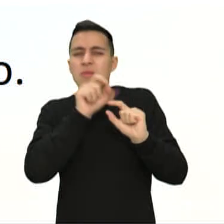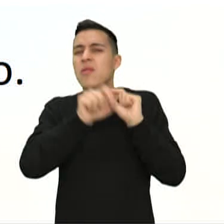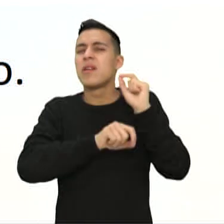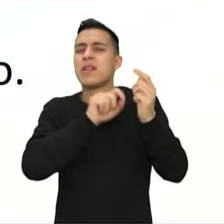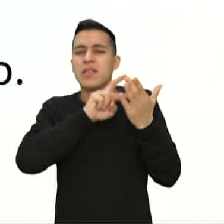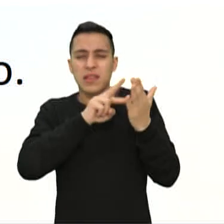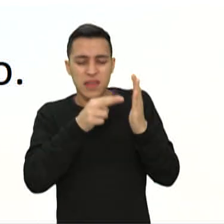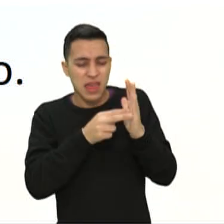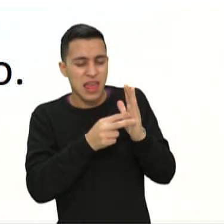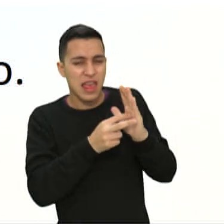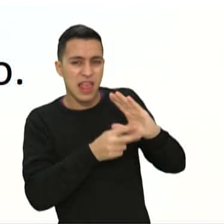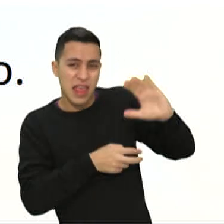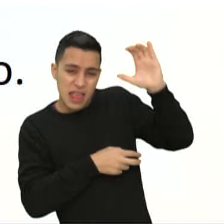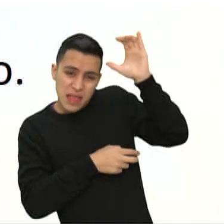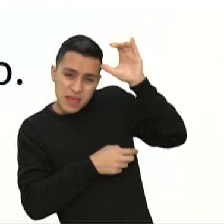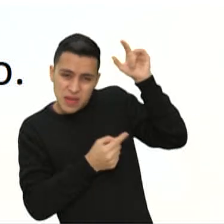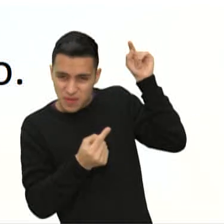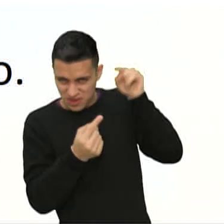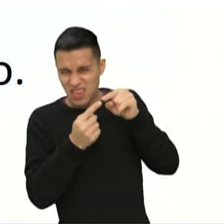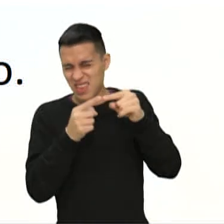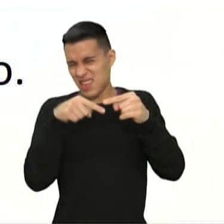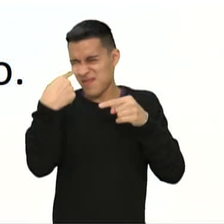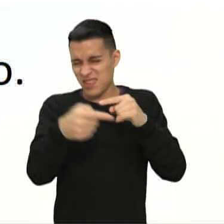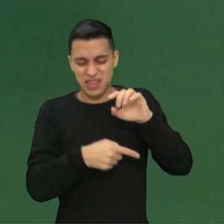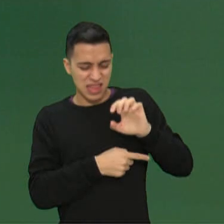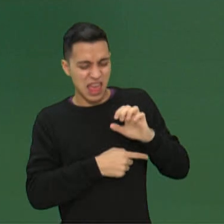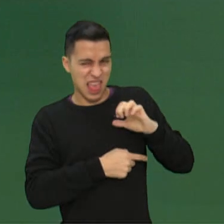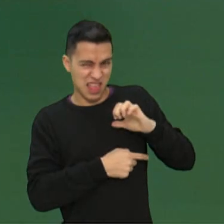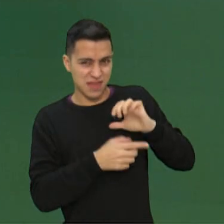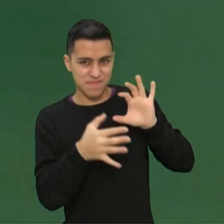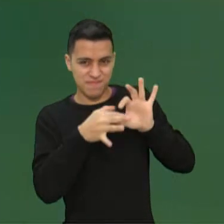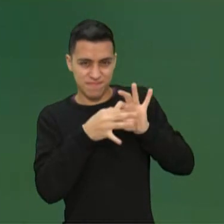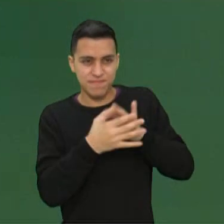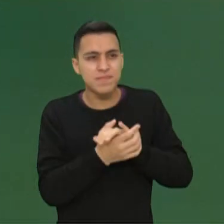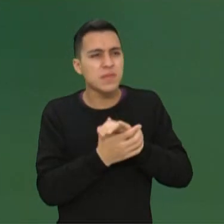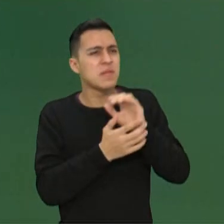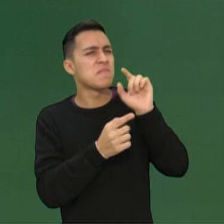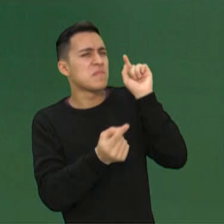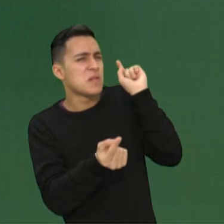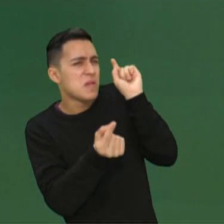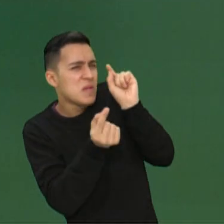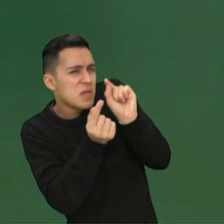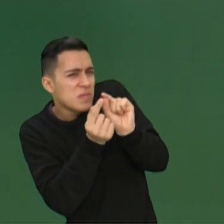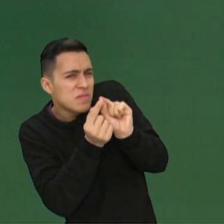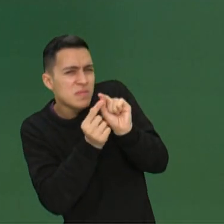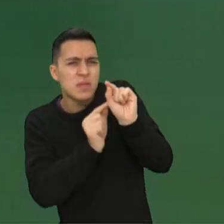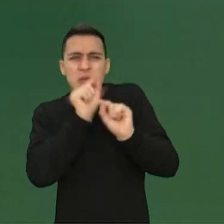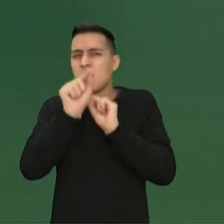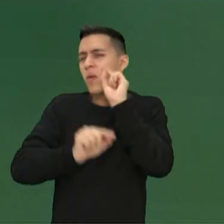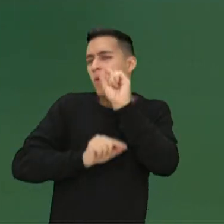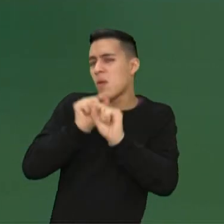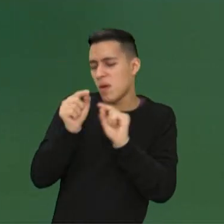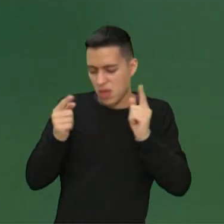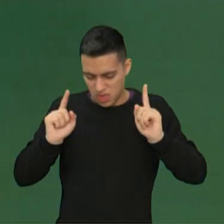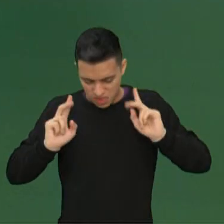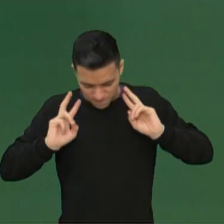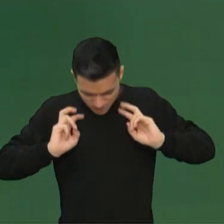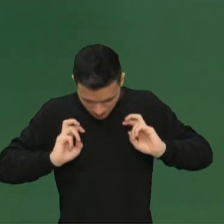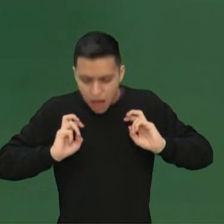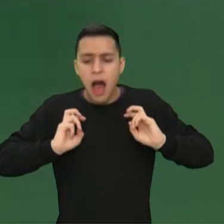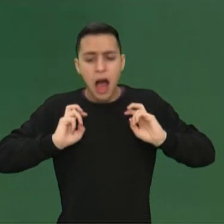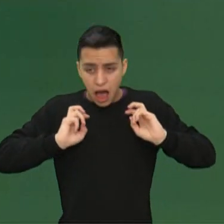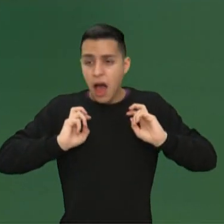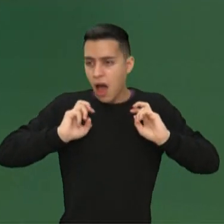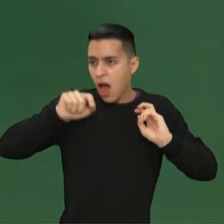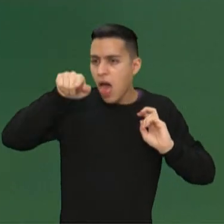É aqui que entra a eticidade que a gente vai falar. O espírito objetivo é você percebe que você está aqui e daí você percebe que você não está aqui sozinho,